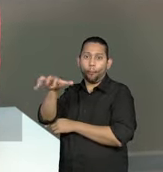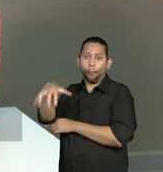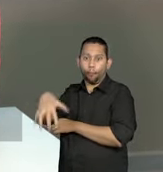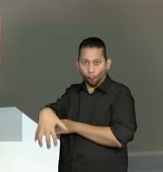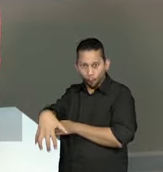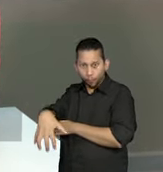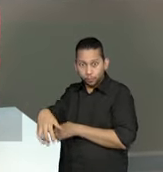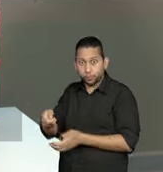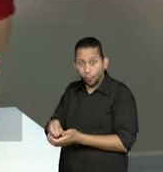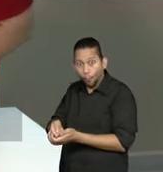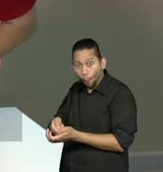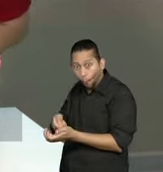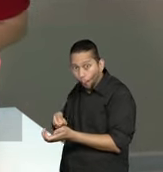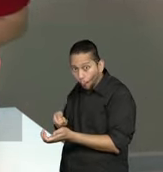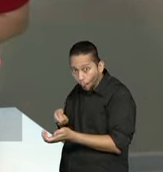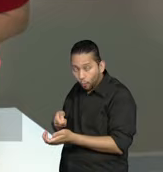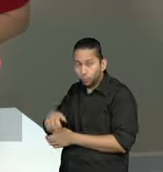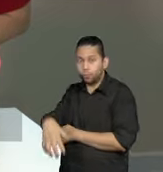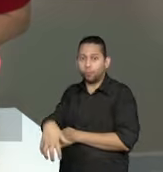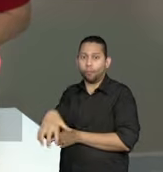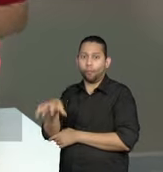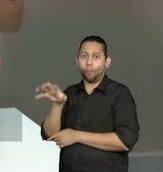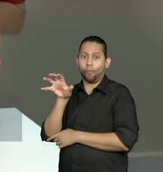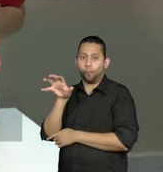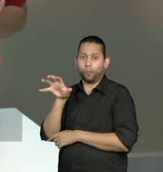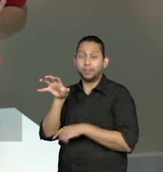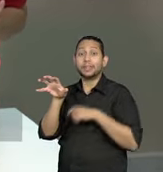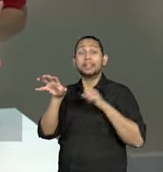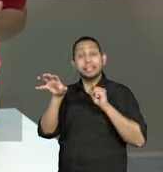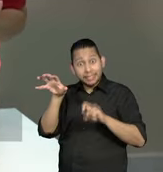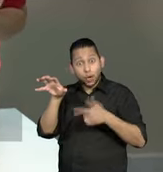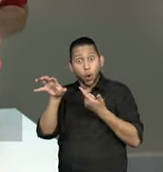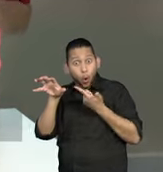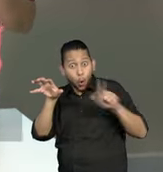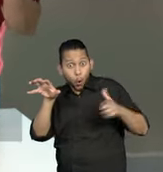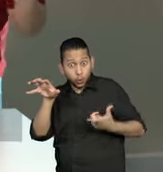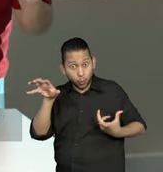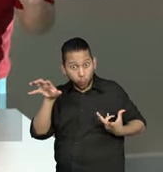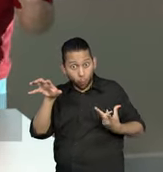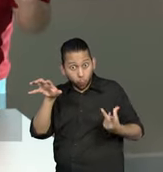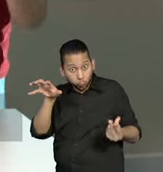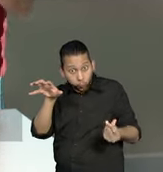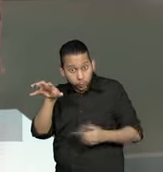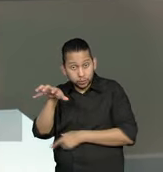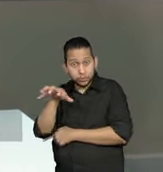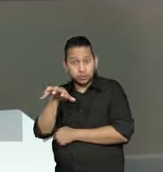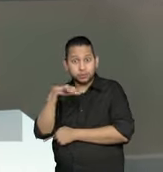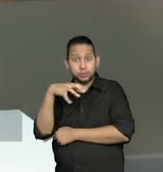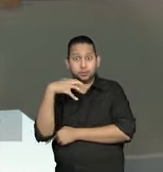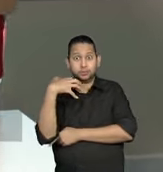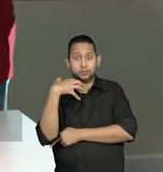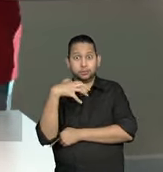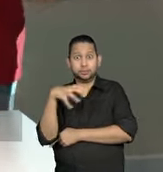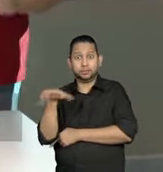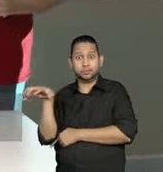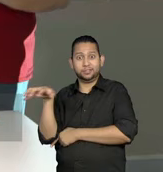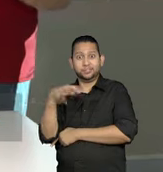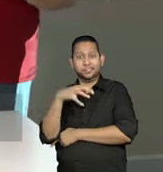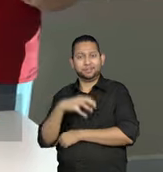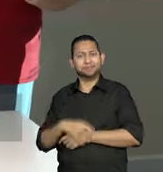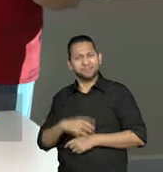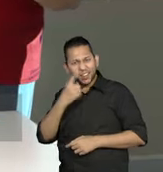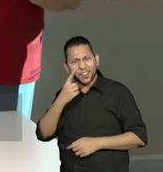girar, ó. Certo? Agora nós vamos fazer o desafio de conseguir pegar